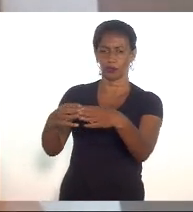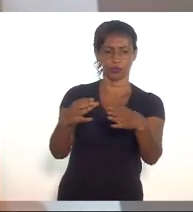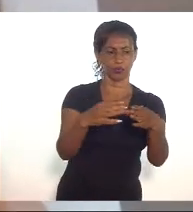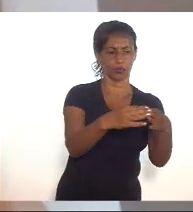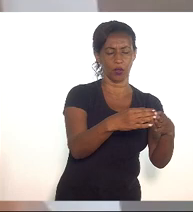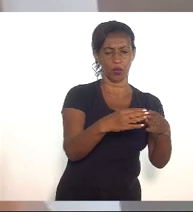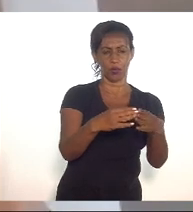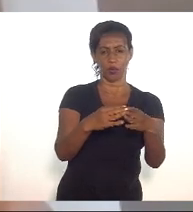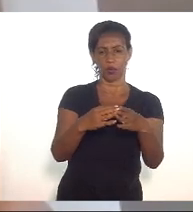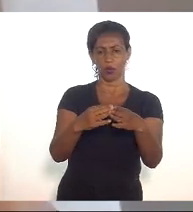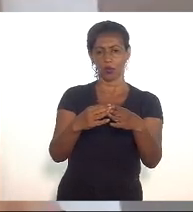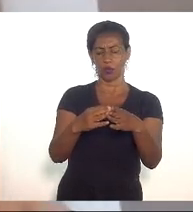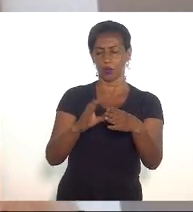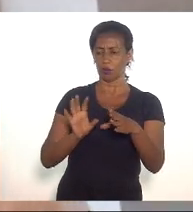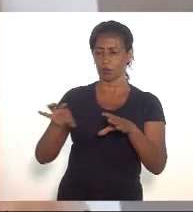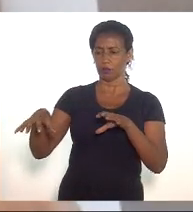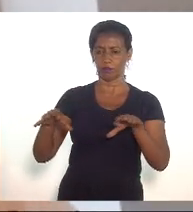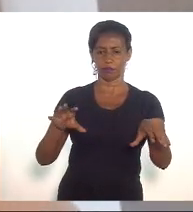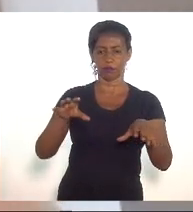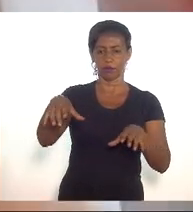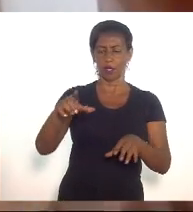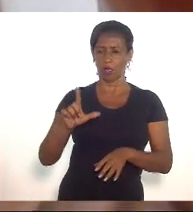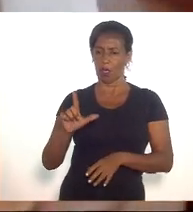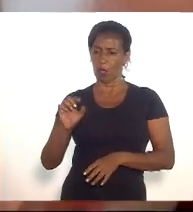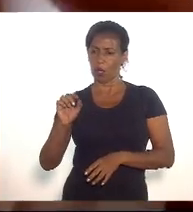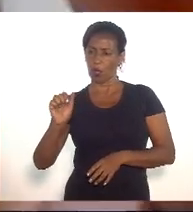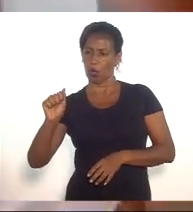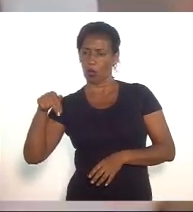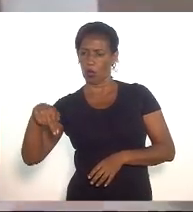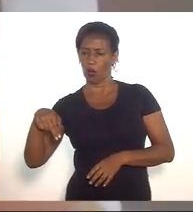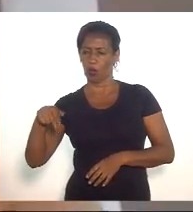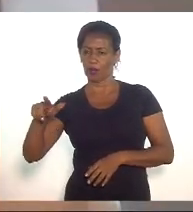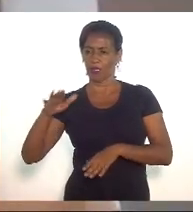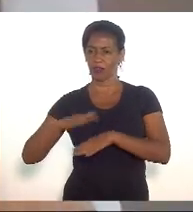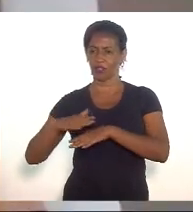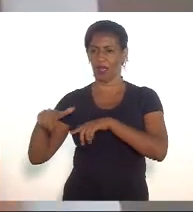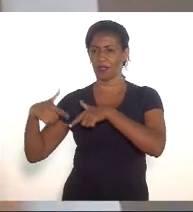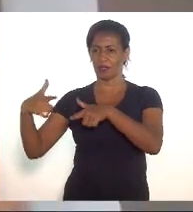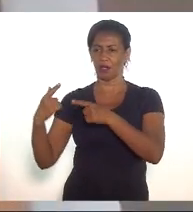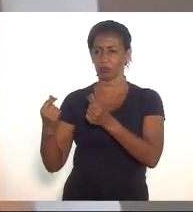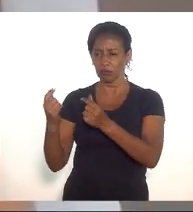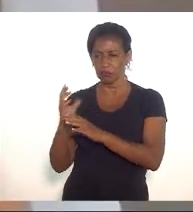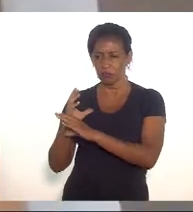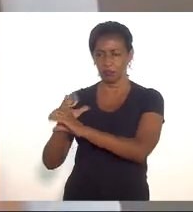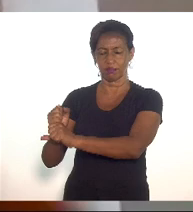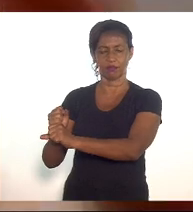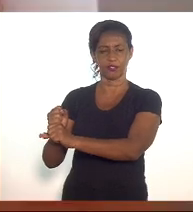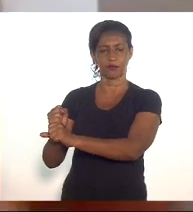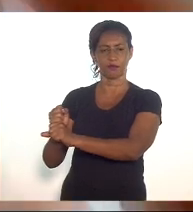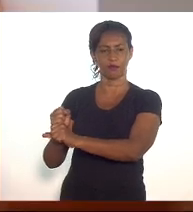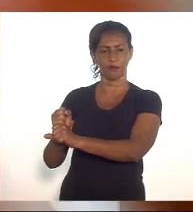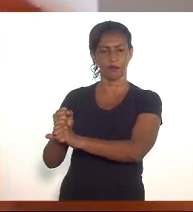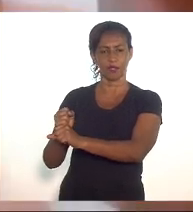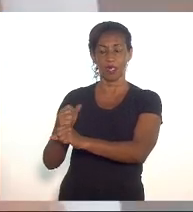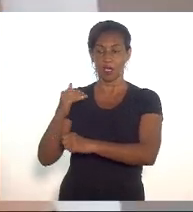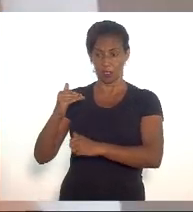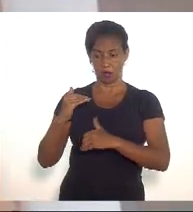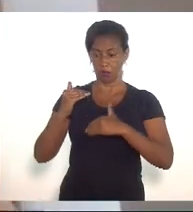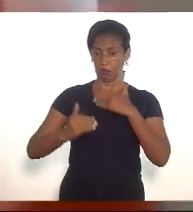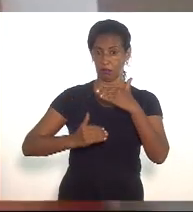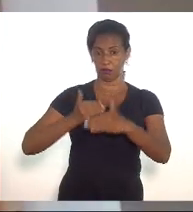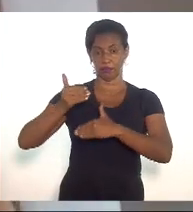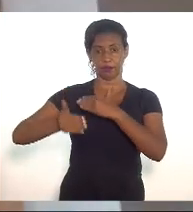os programas que são alocados na LOA e nas suas respectivas ações orçamentárias. Isso é um